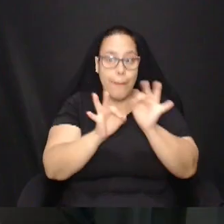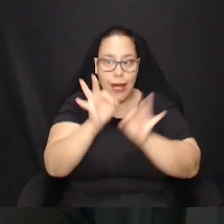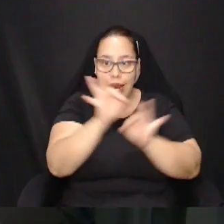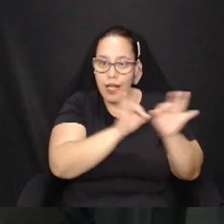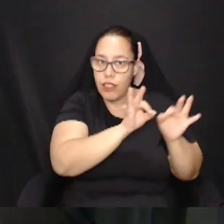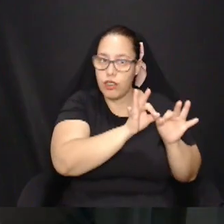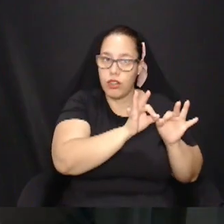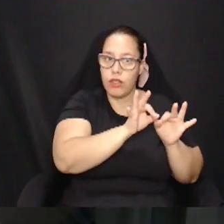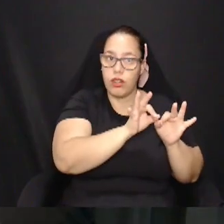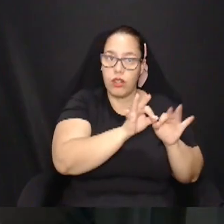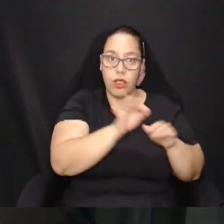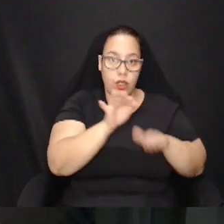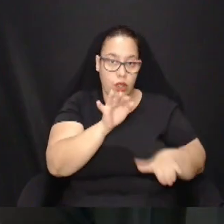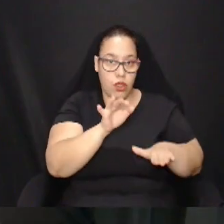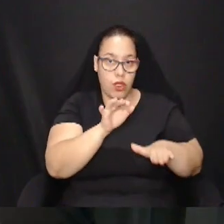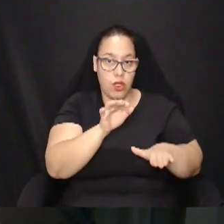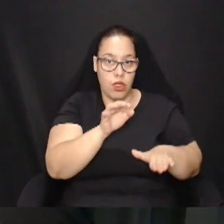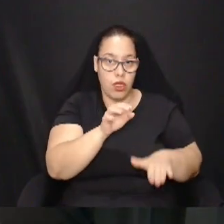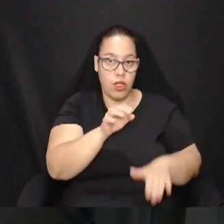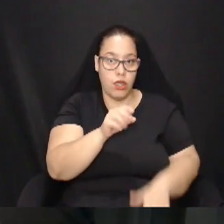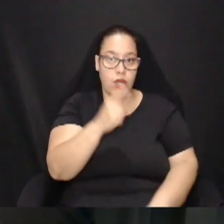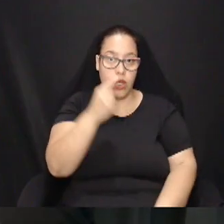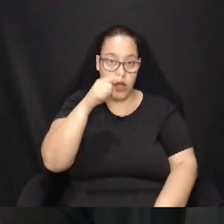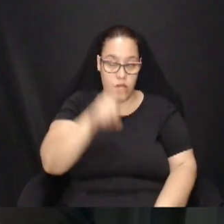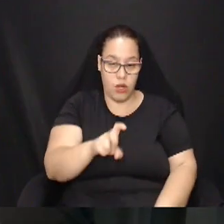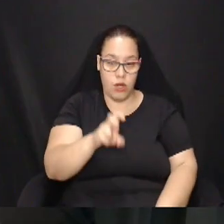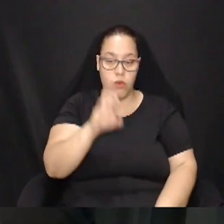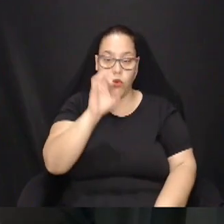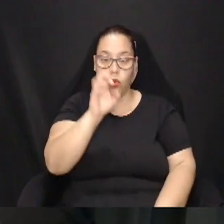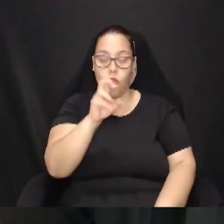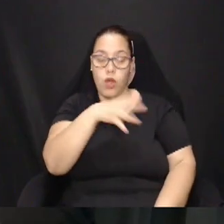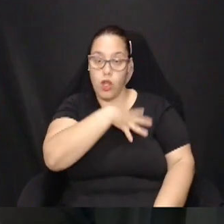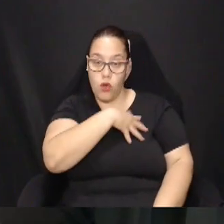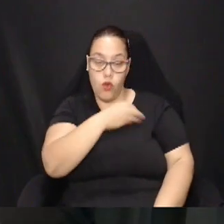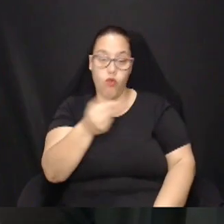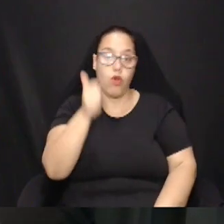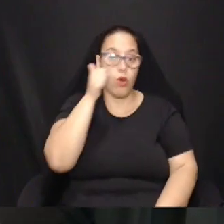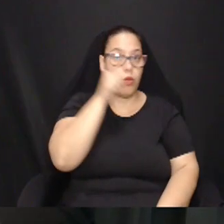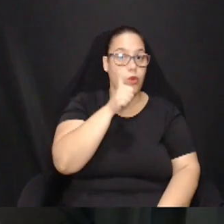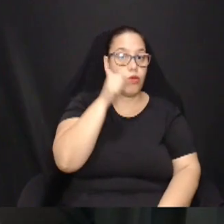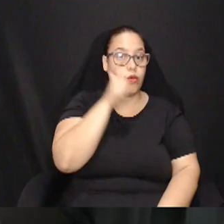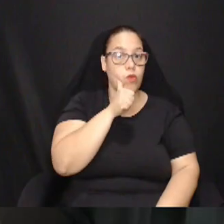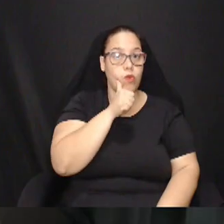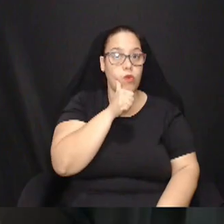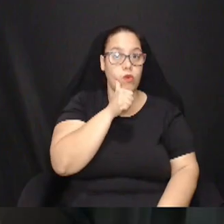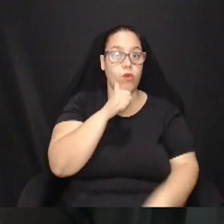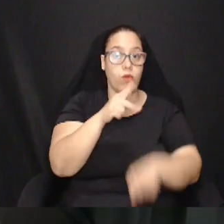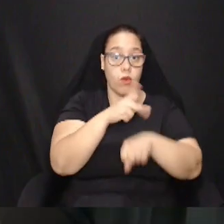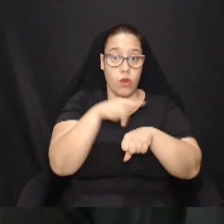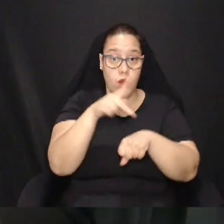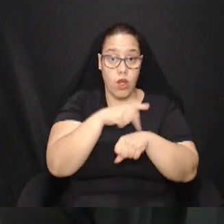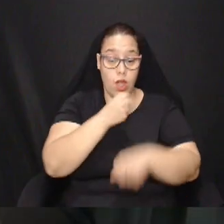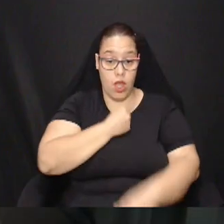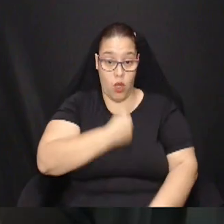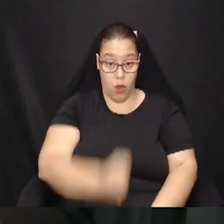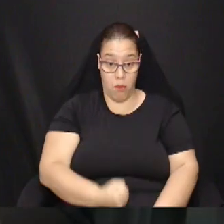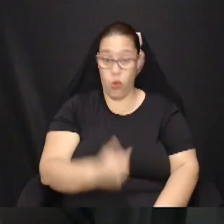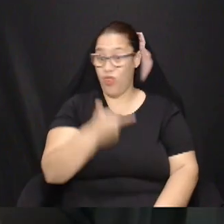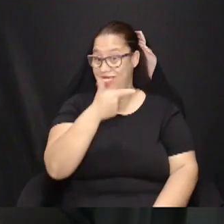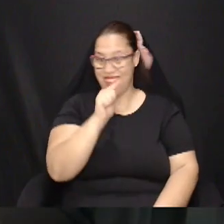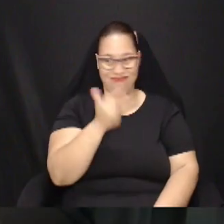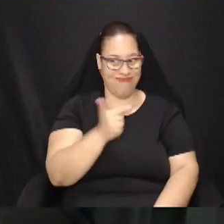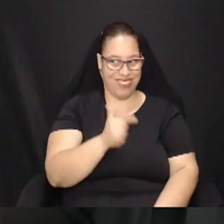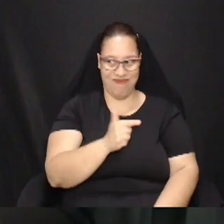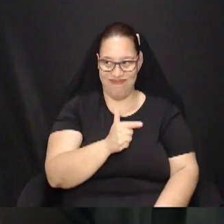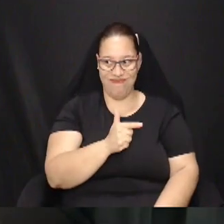temos 1,5 filhos por mulher. Em um país onde o aborto não existe. Então, quer dizer